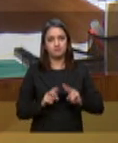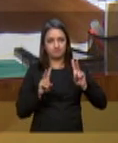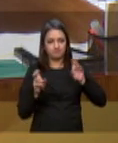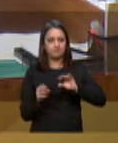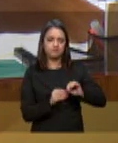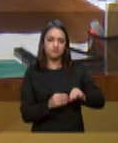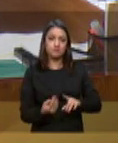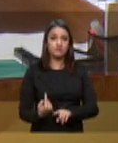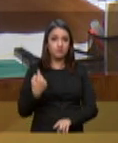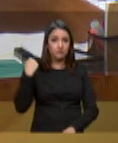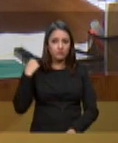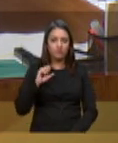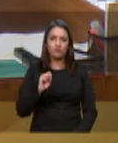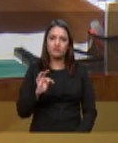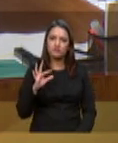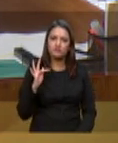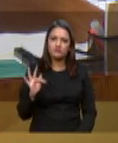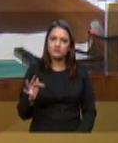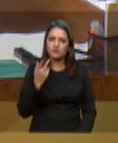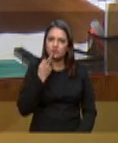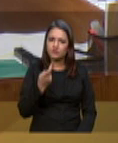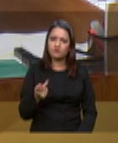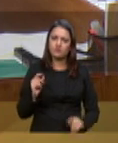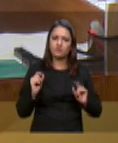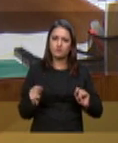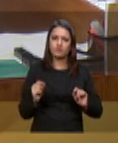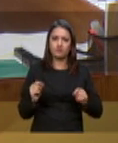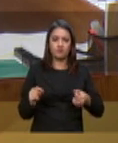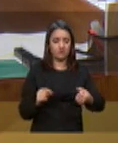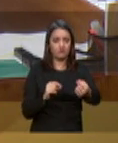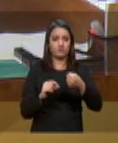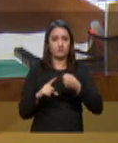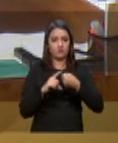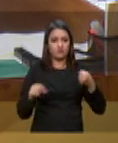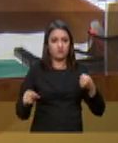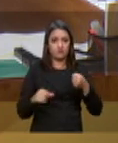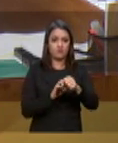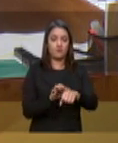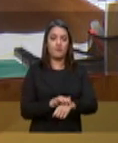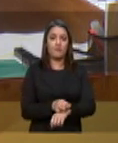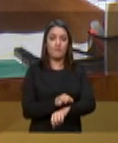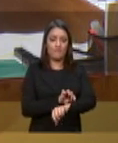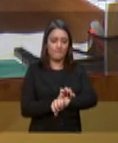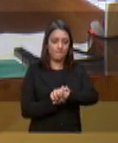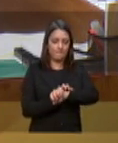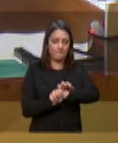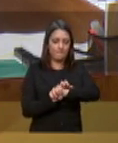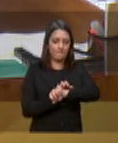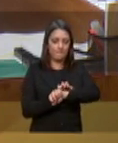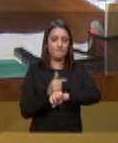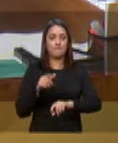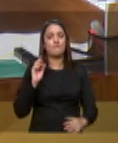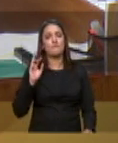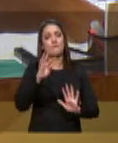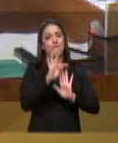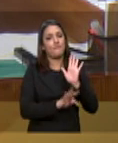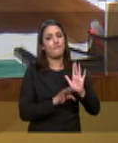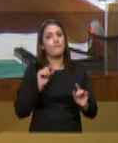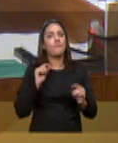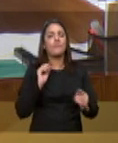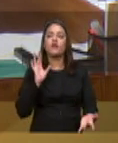Naquela ocasião, o Supremo consignou não implicar a norma controversa em sua redação original interferência na atuação do